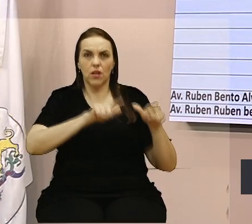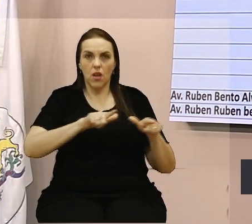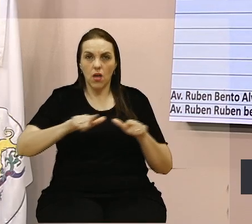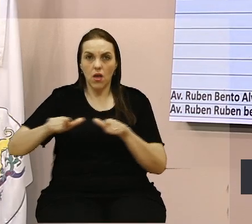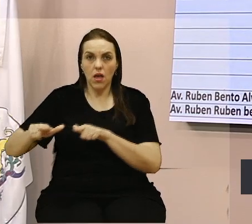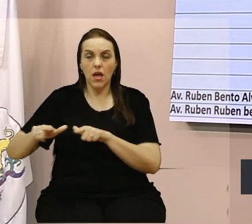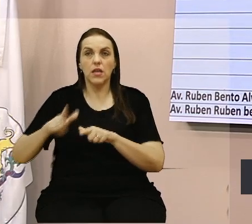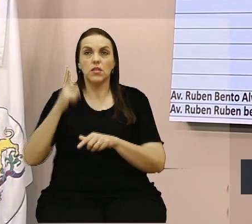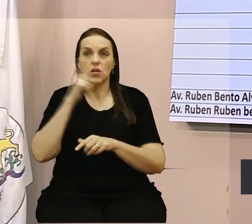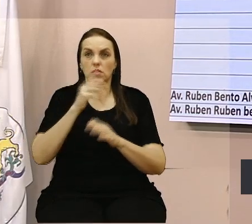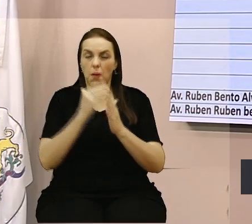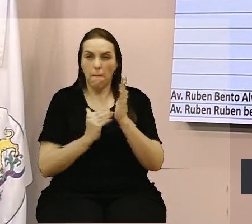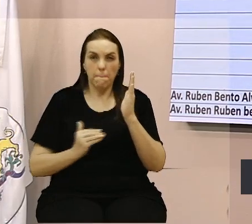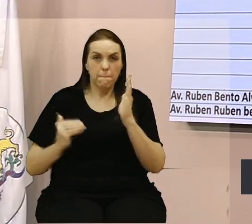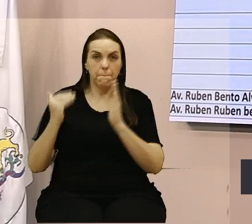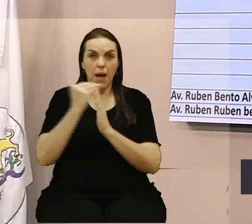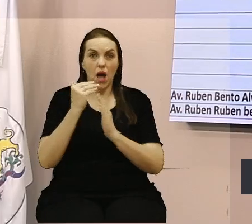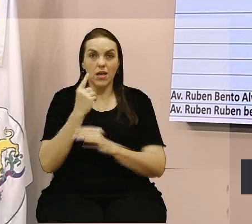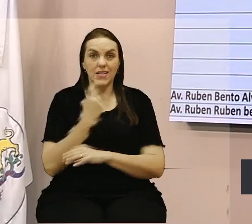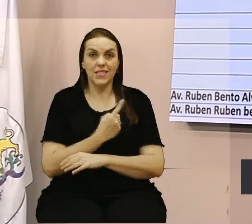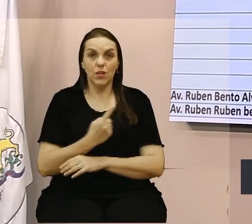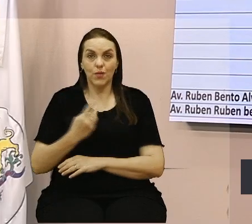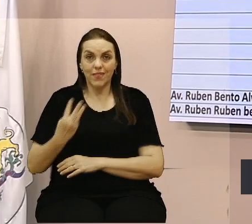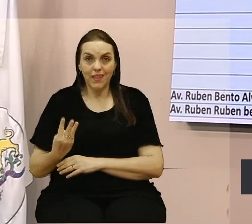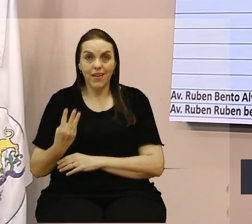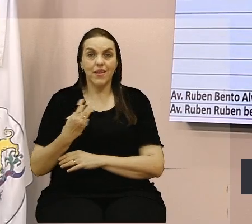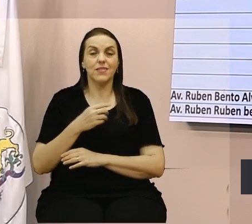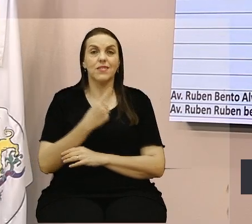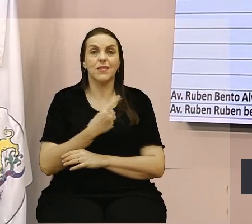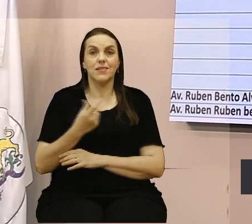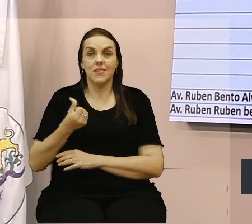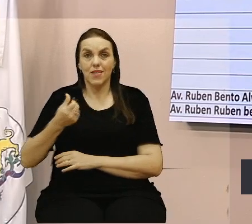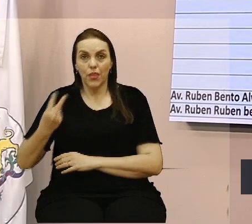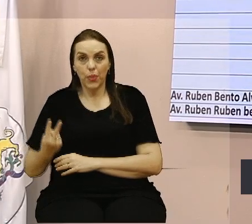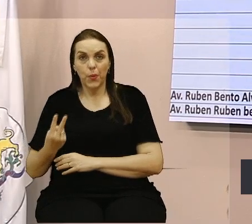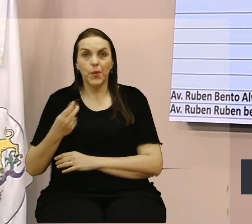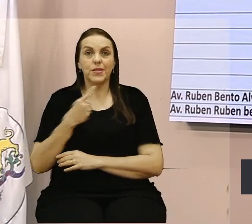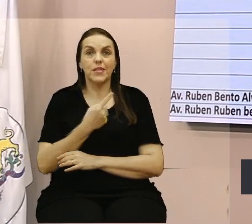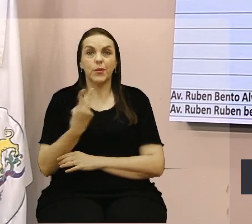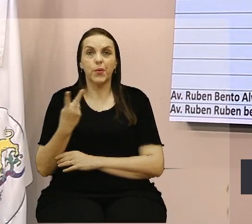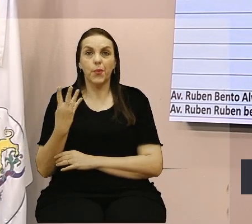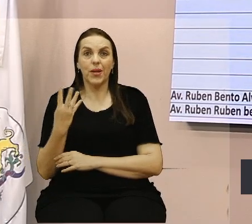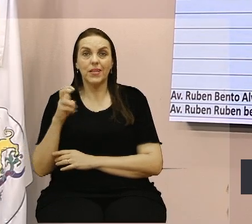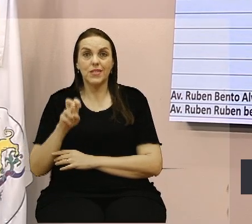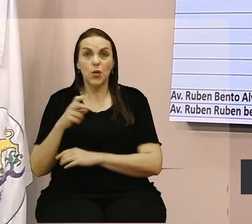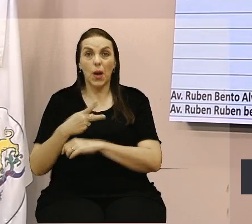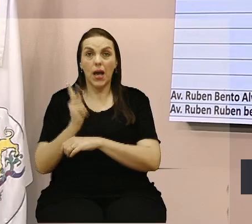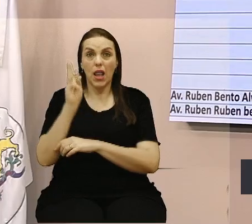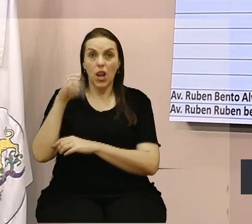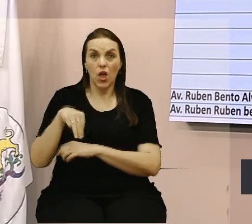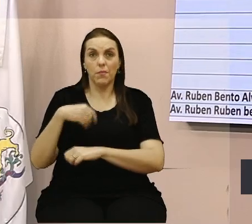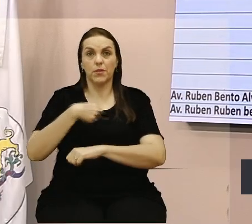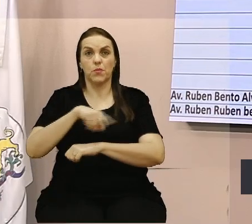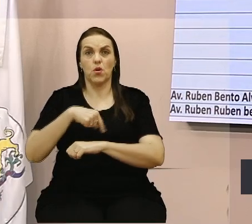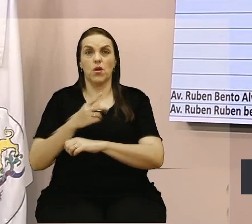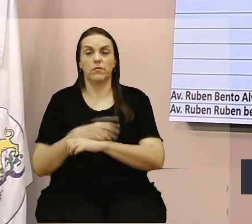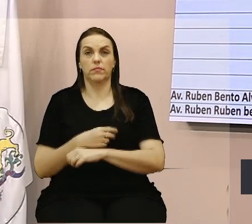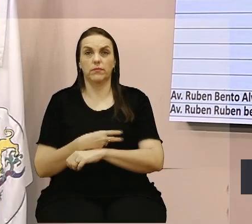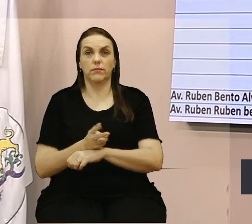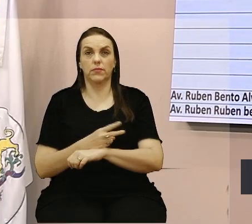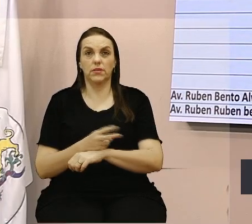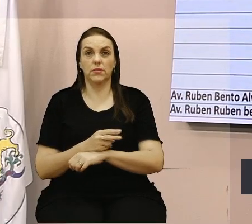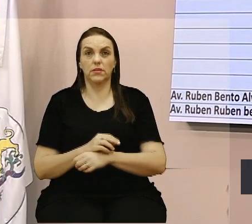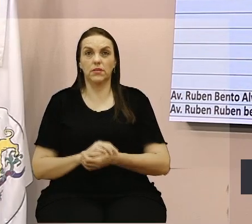nós atingimos 113 km por hora, 162 e 145 km por hora. Então, vocês vejam que são